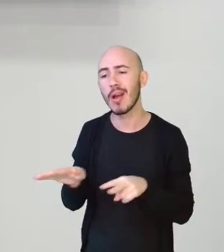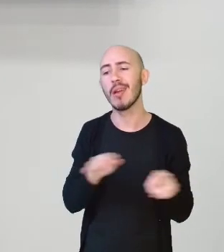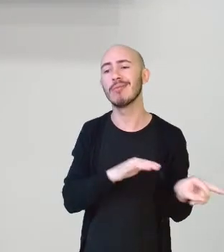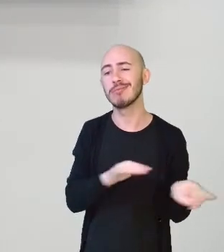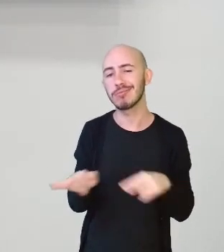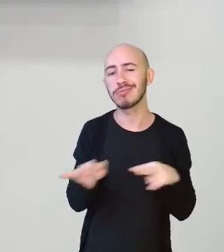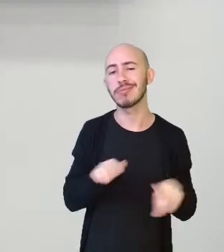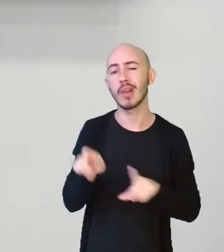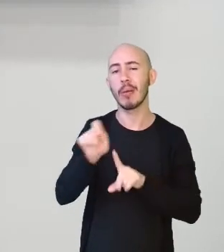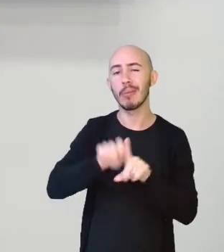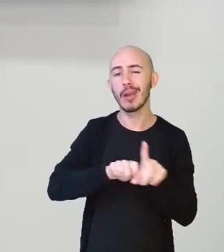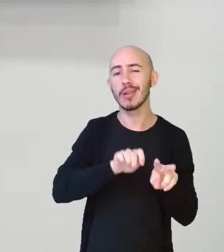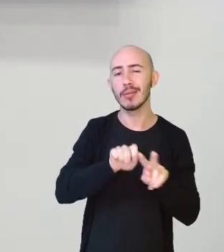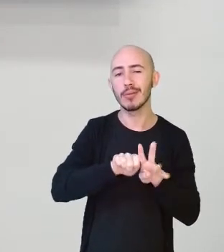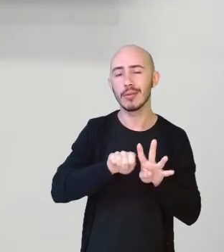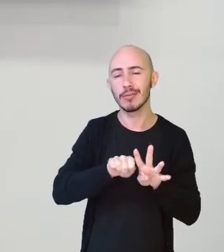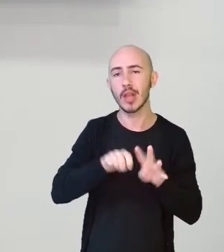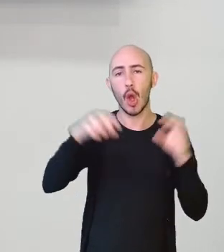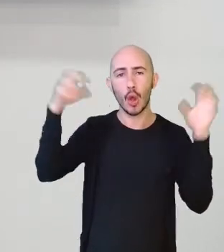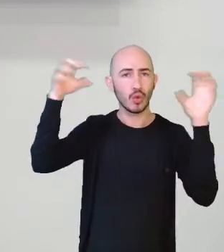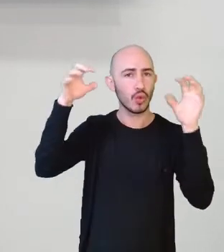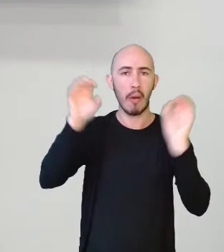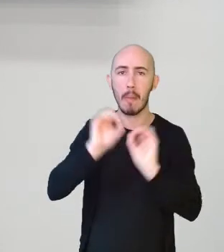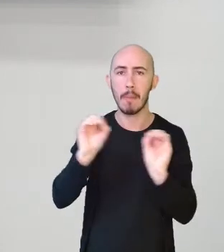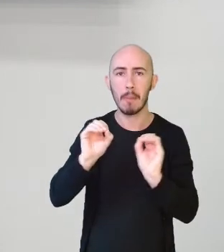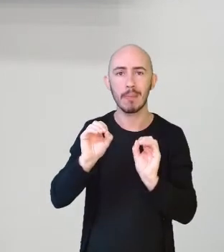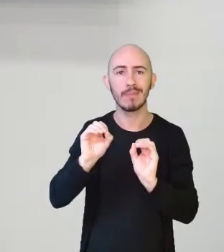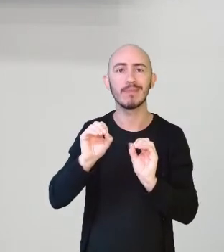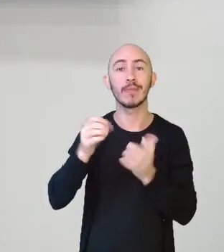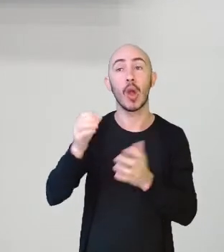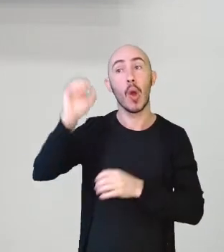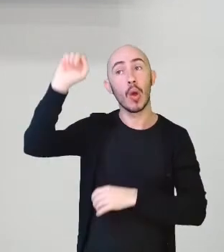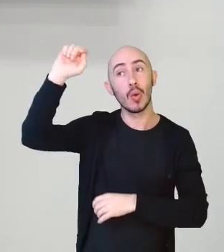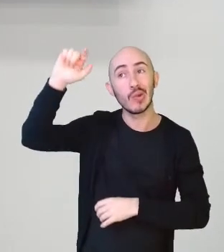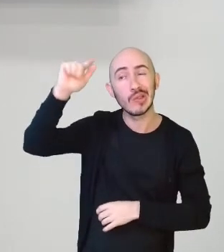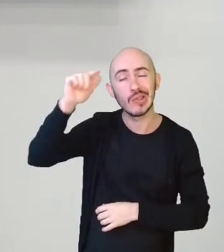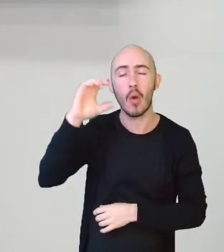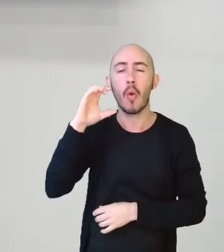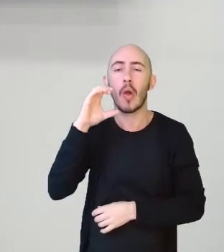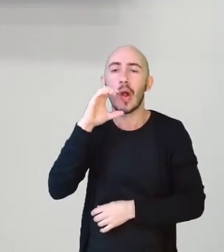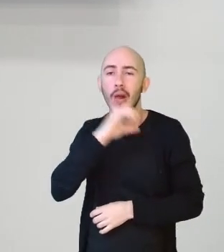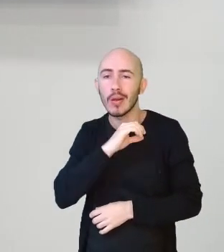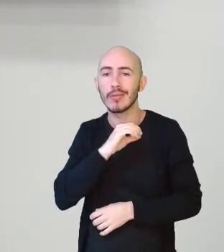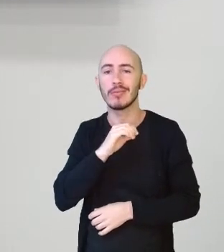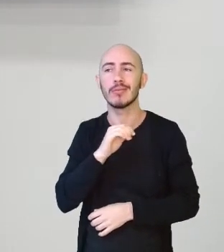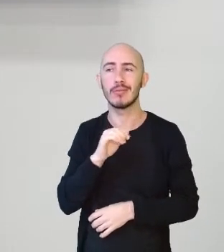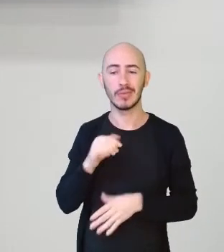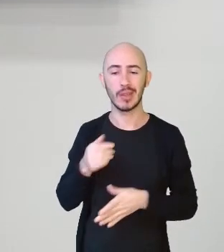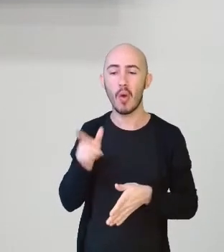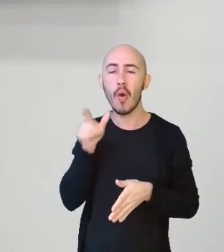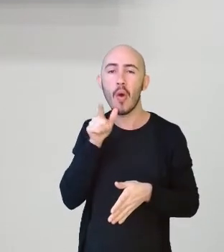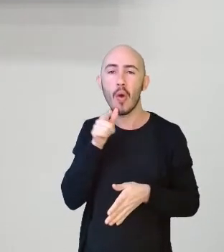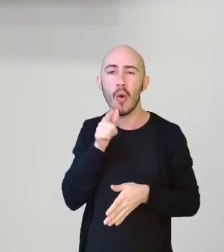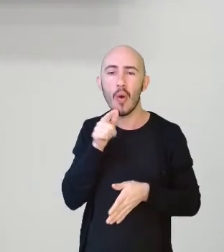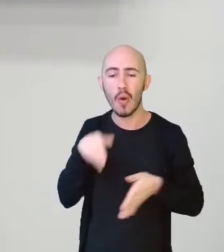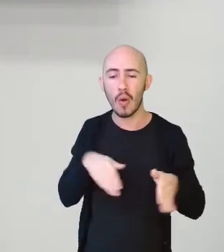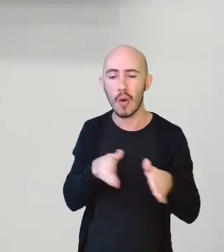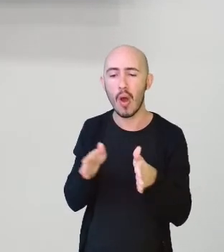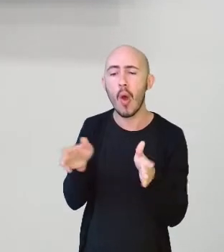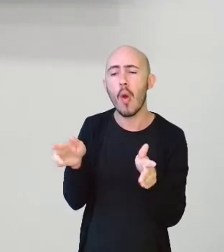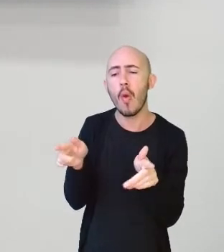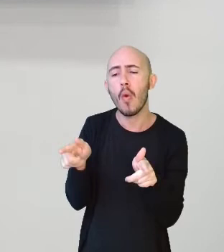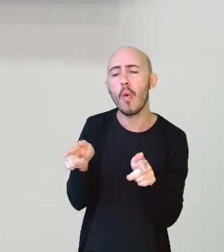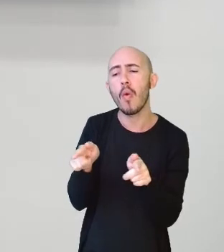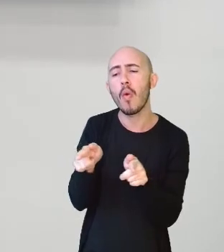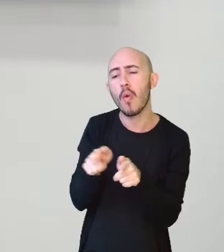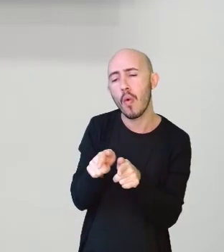até meses sem chuva, o sol e o calor intenso fazem com que aquele rio venha a secar. As cidades que